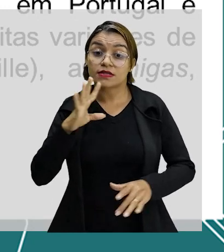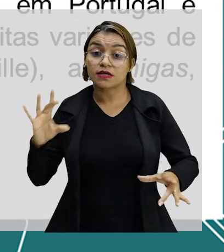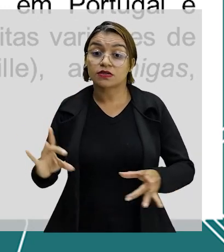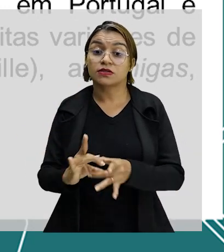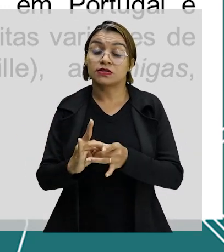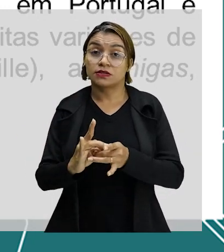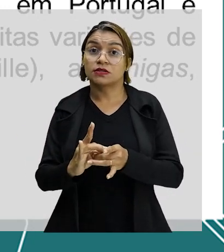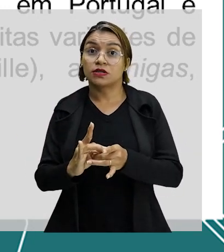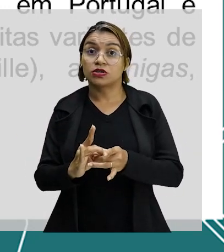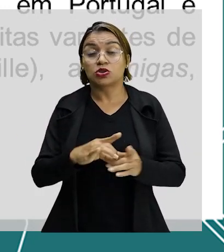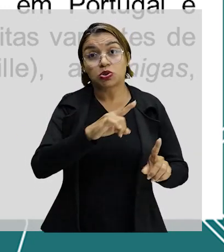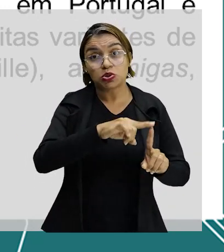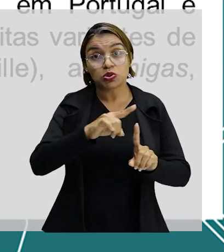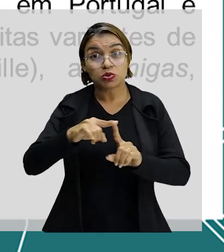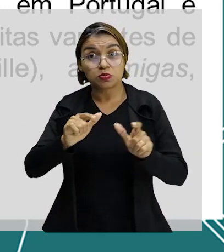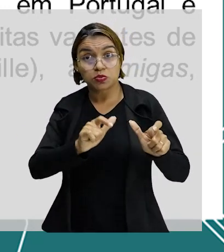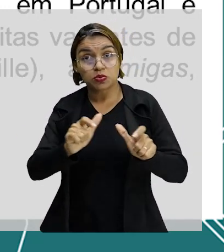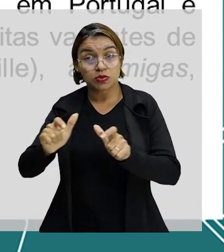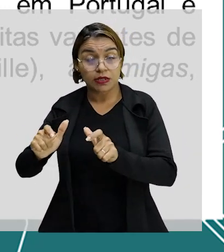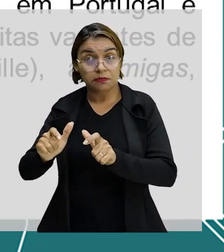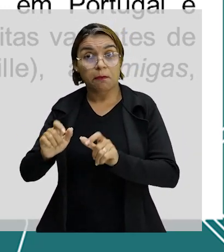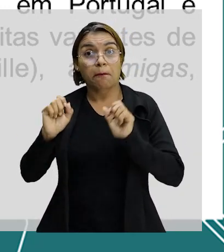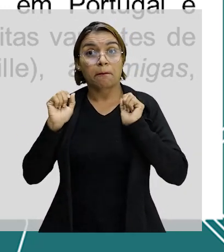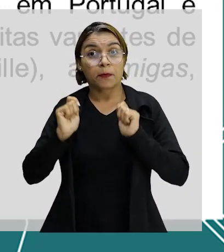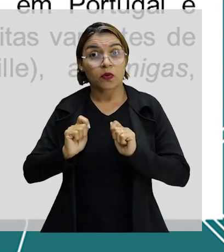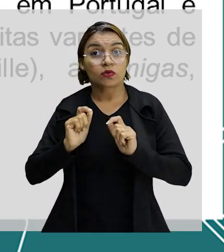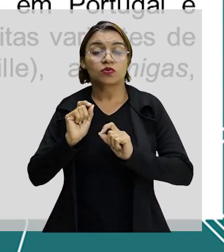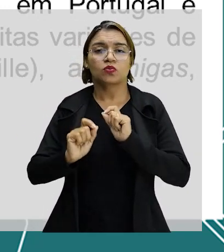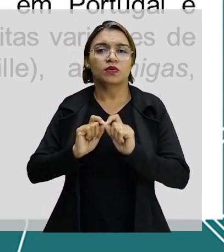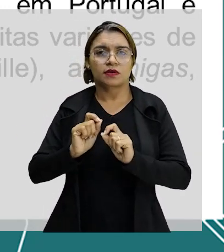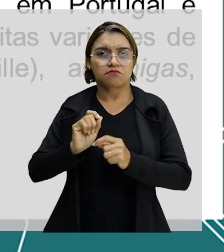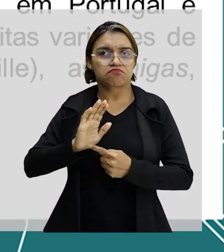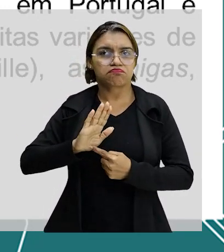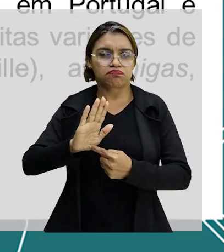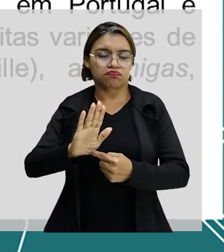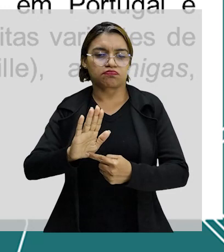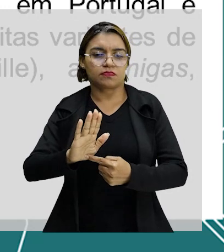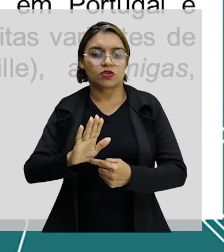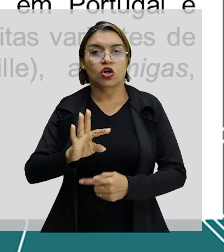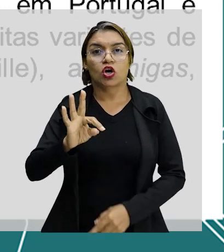a determinados lugares. Podem citar-se como exemplos a